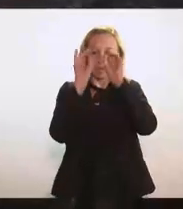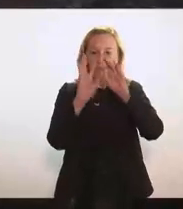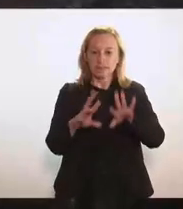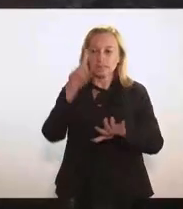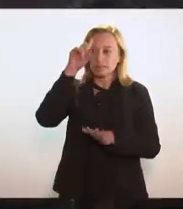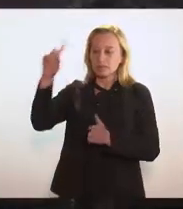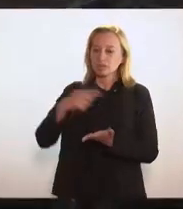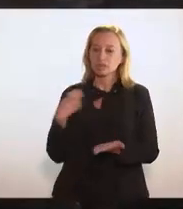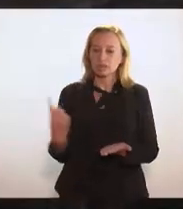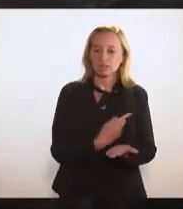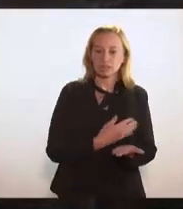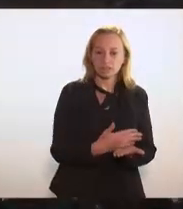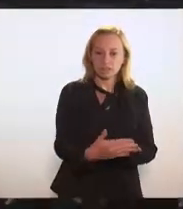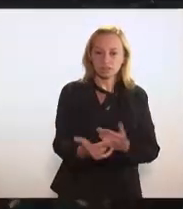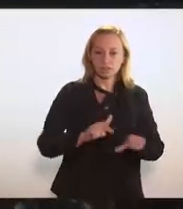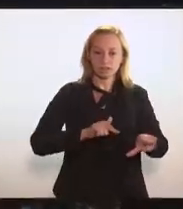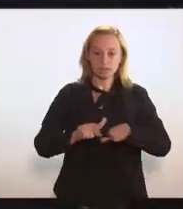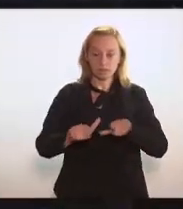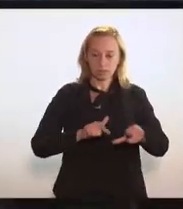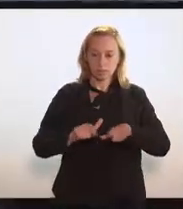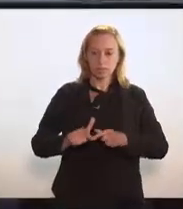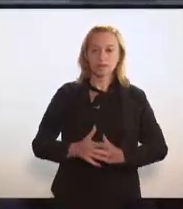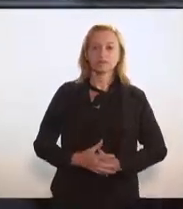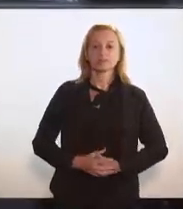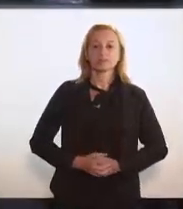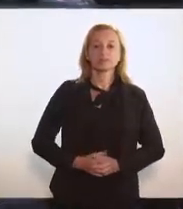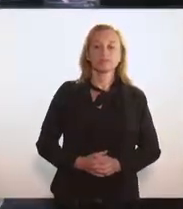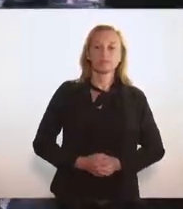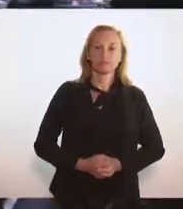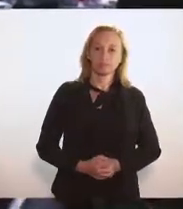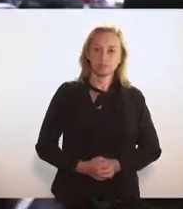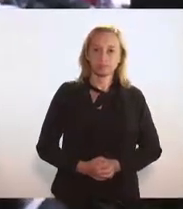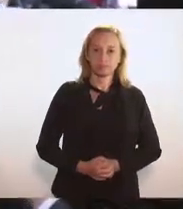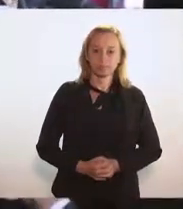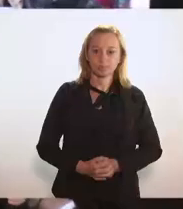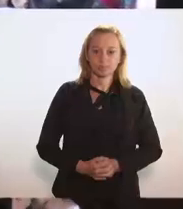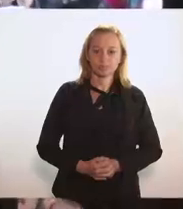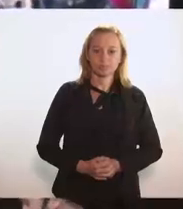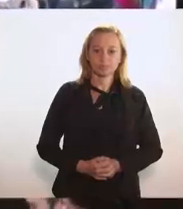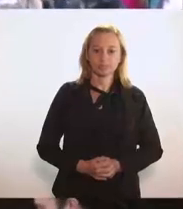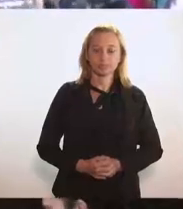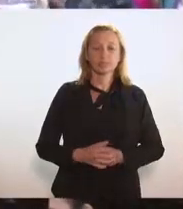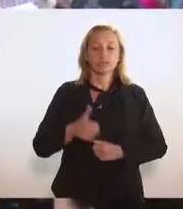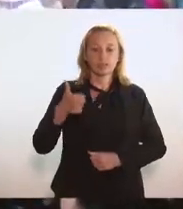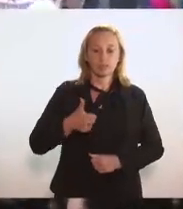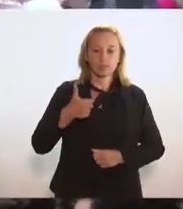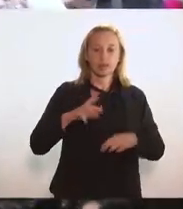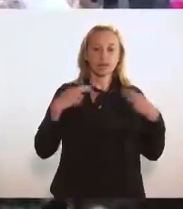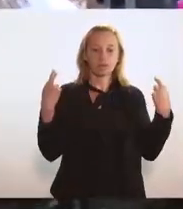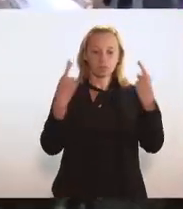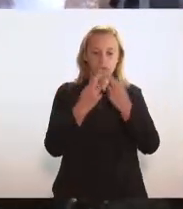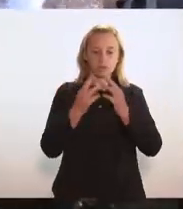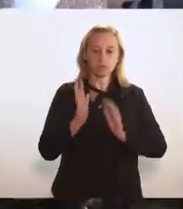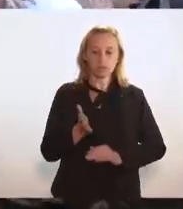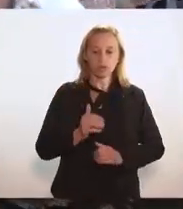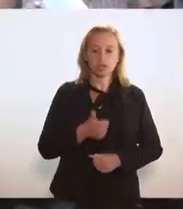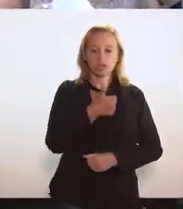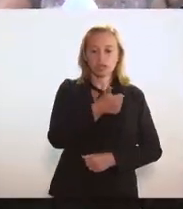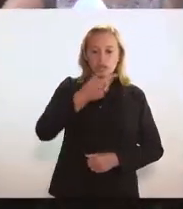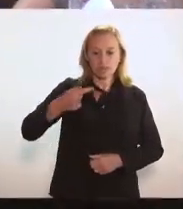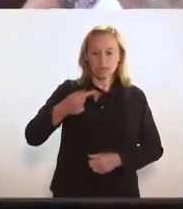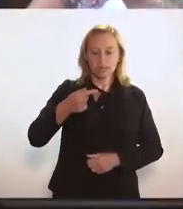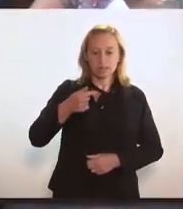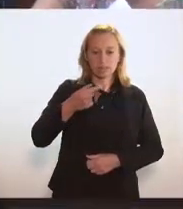e sob a proteção de Deus iniciamos os nossos trabalhos e está aberto a primeira sessão do dia